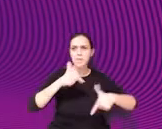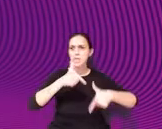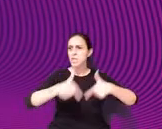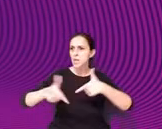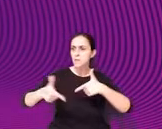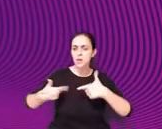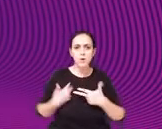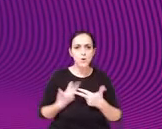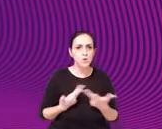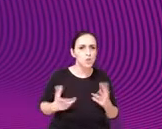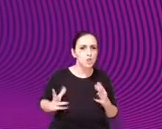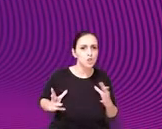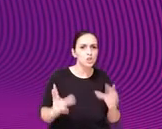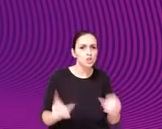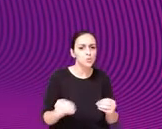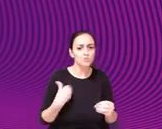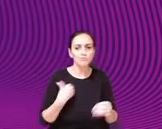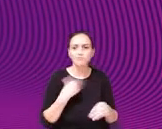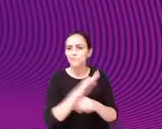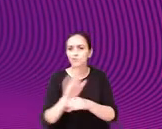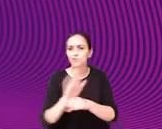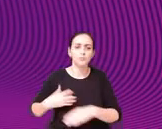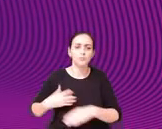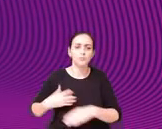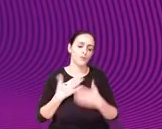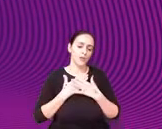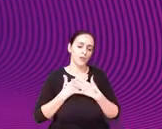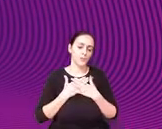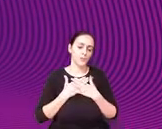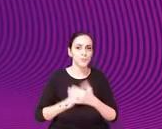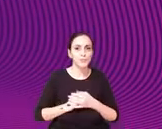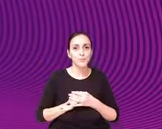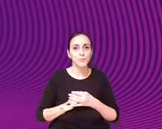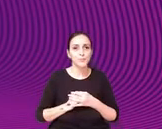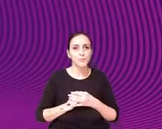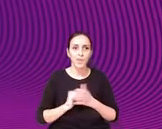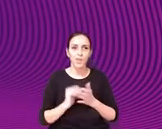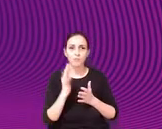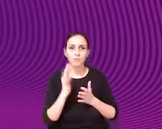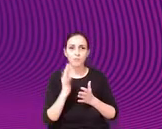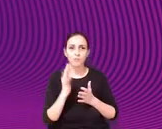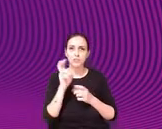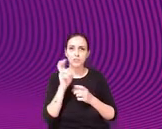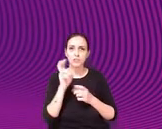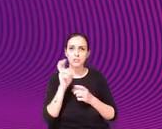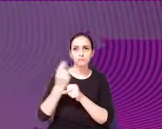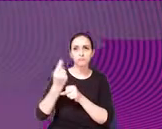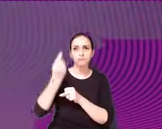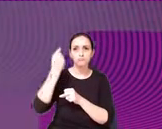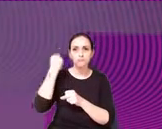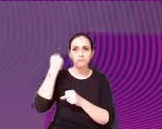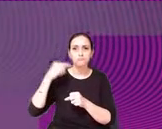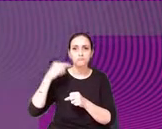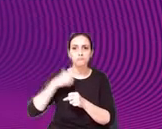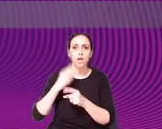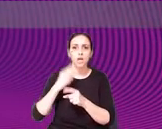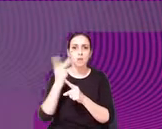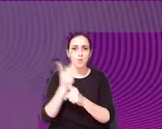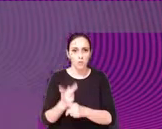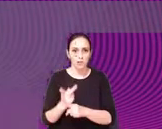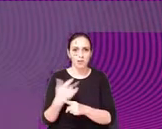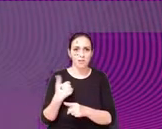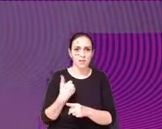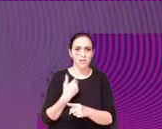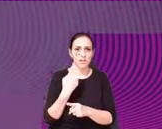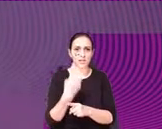faço tudo dos meus filhos. E disse que, mais ou menos há 5 anos, quando ela procurou, ela tinha 37, ou seja, desde